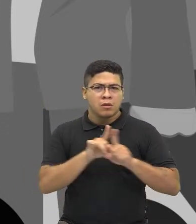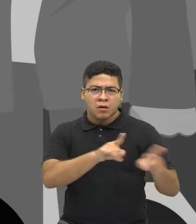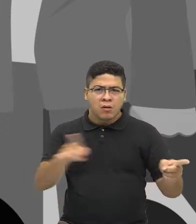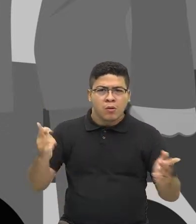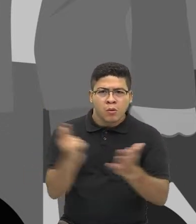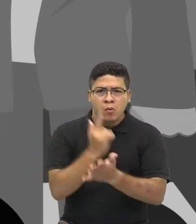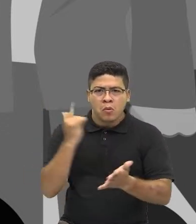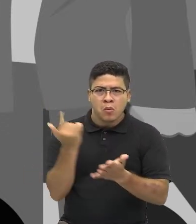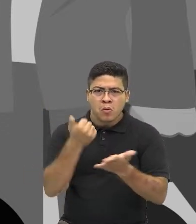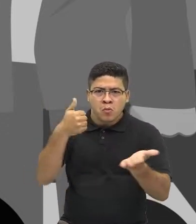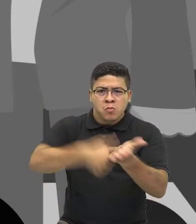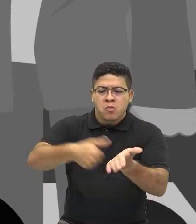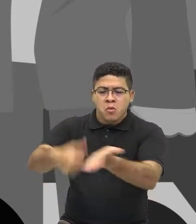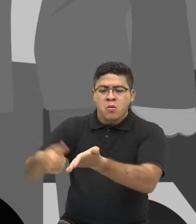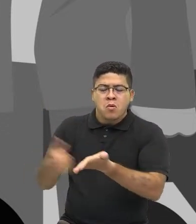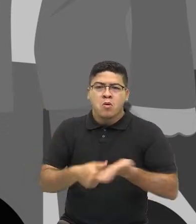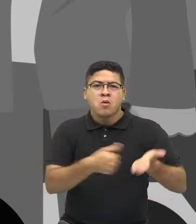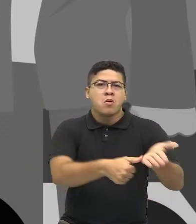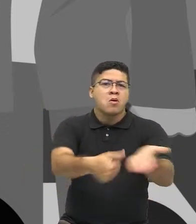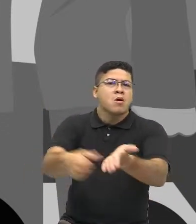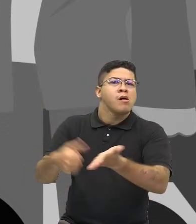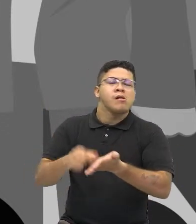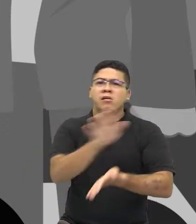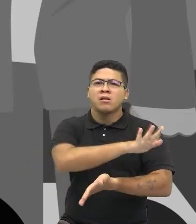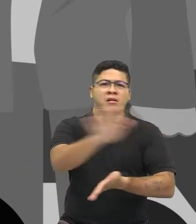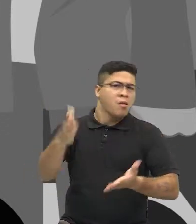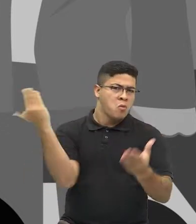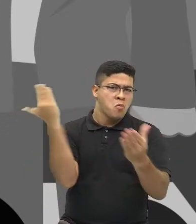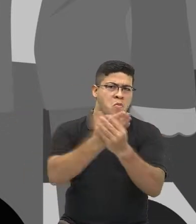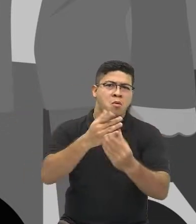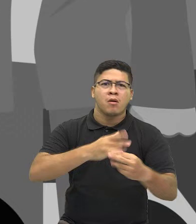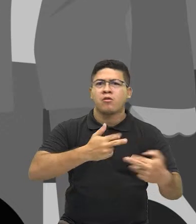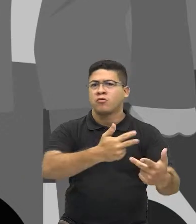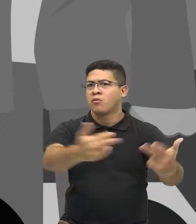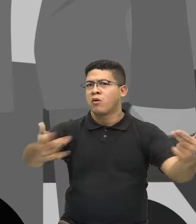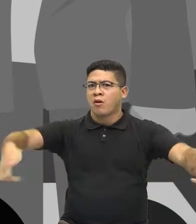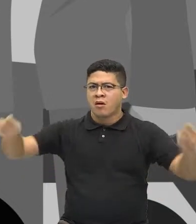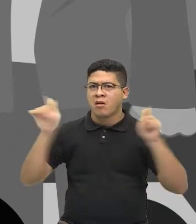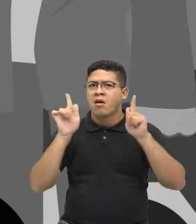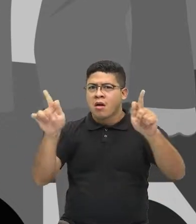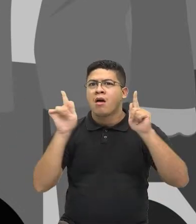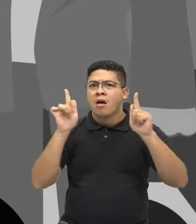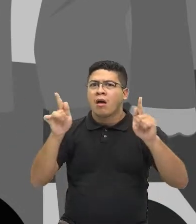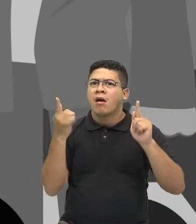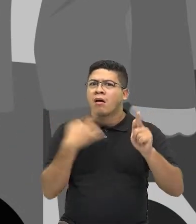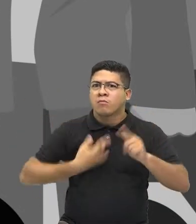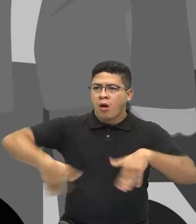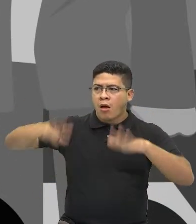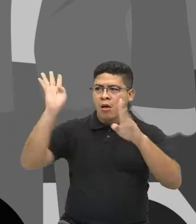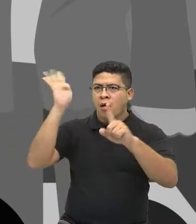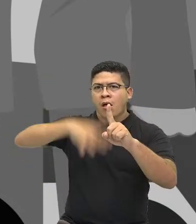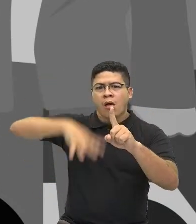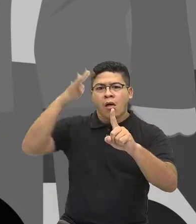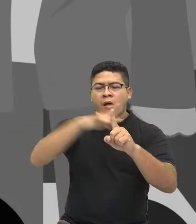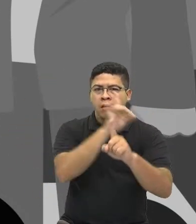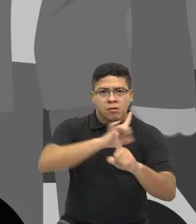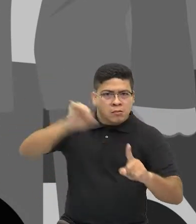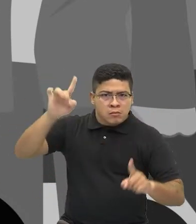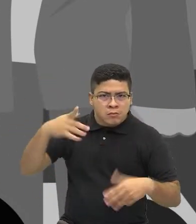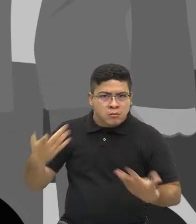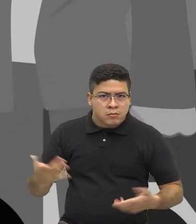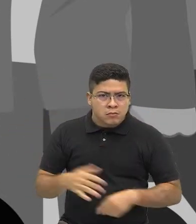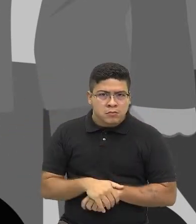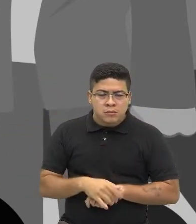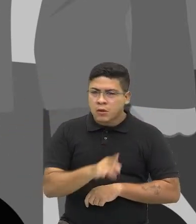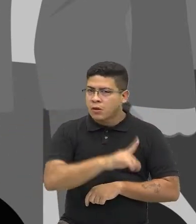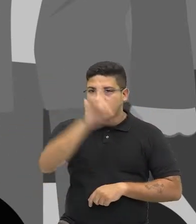ponto, expediente, protocolo e manifestações de apreço ao senhor diretor.